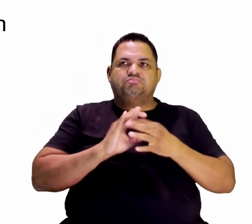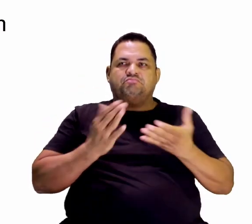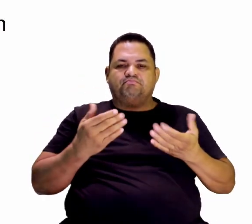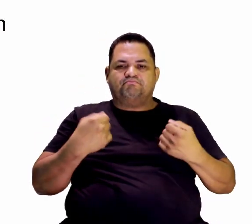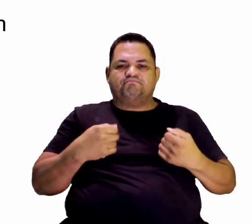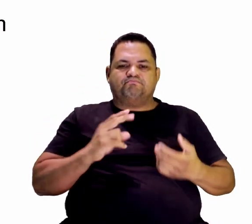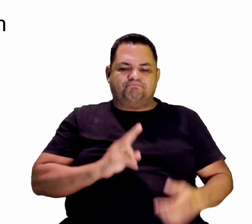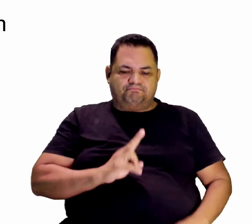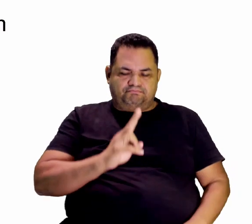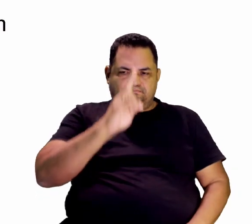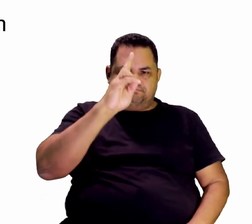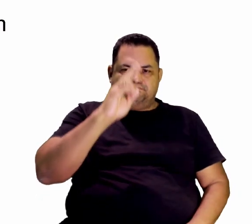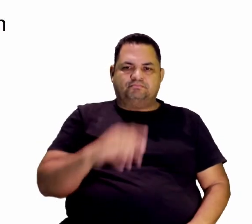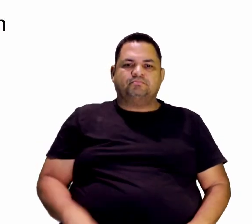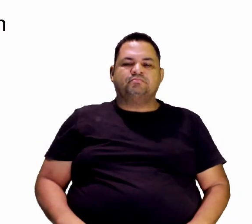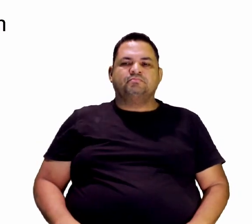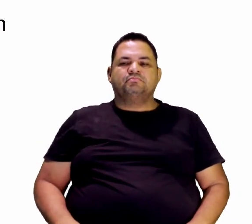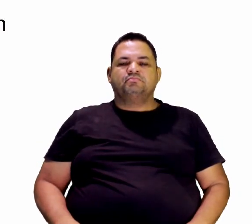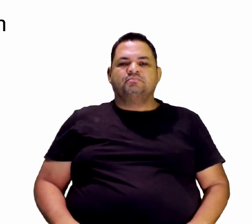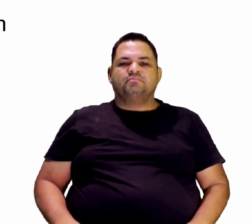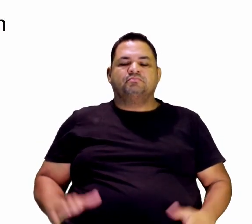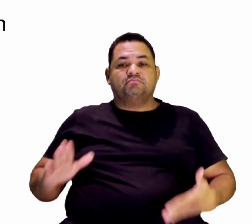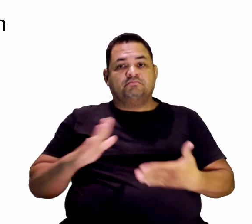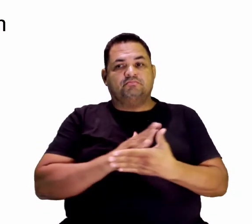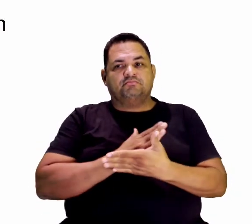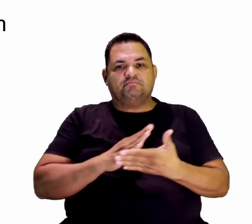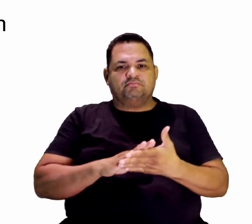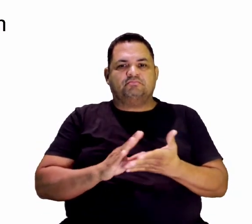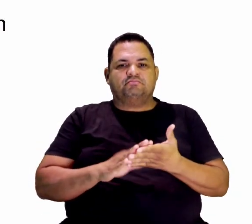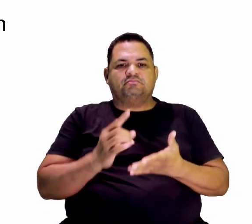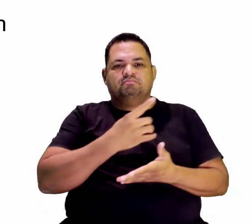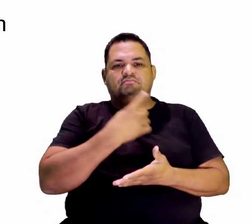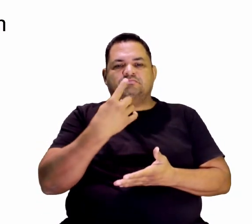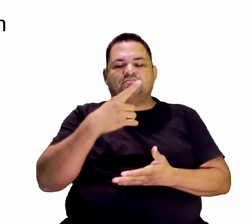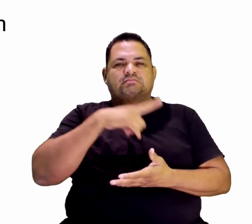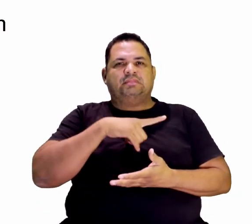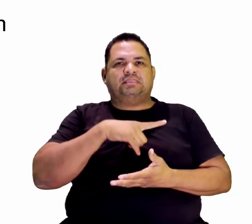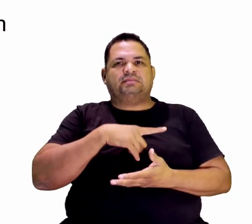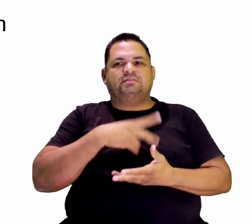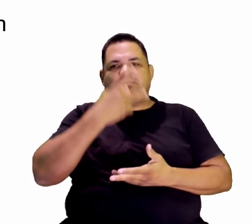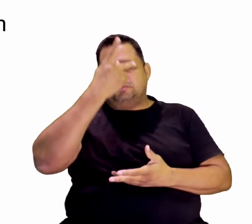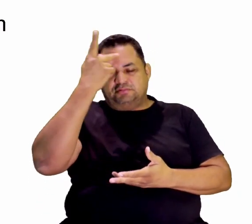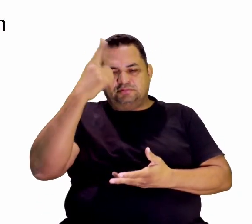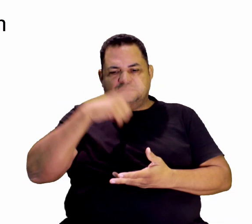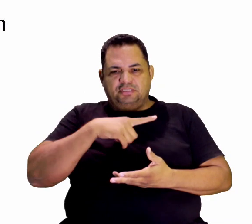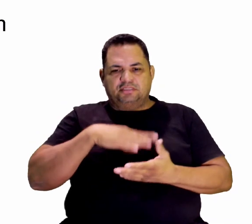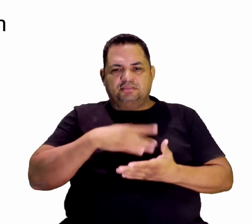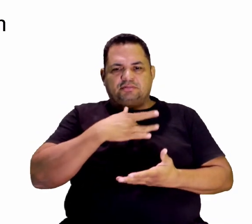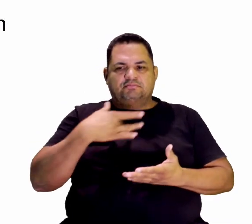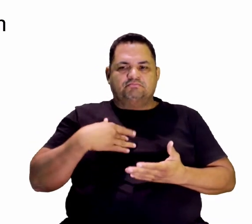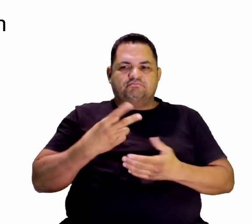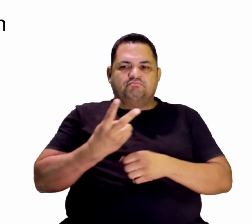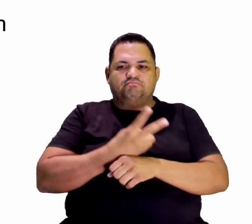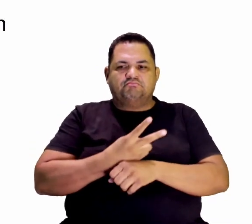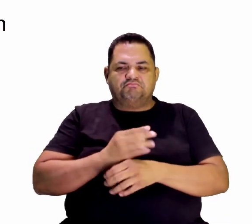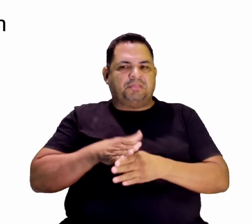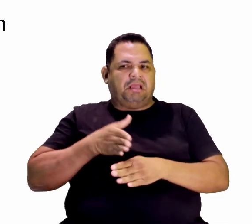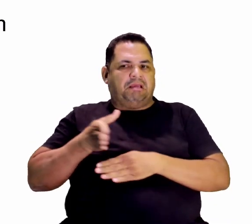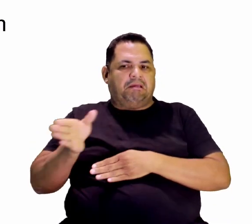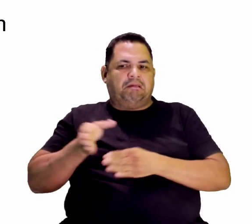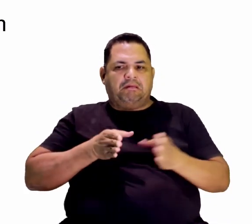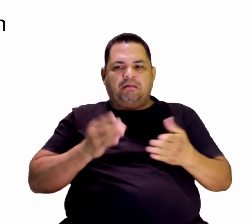tem mulheres, né, sendo protagonista dessa ação aí do basquete em cadeiras de roda. Não são só os rapazes,